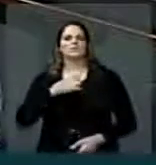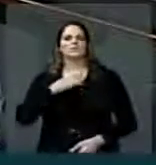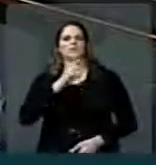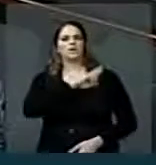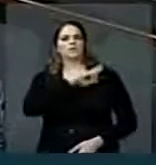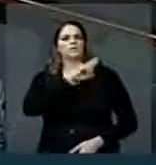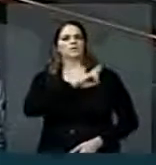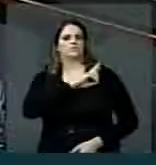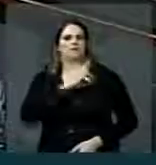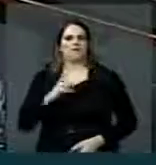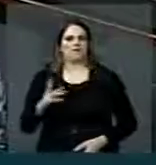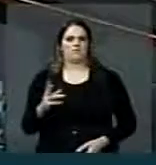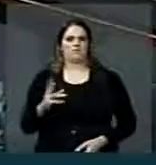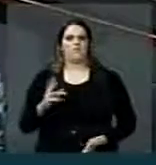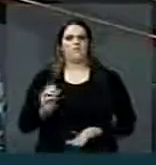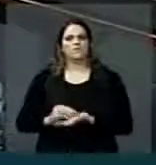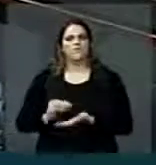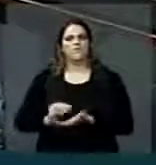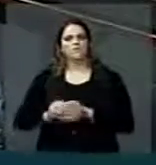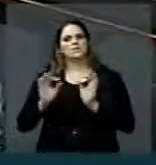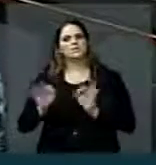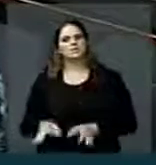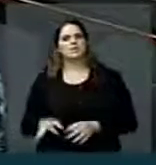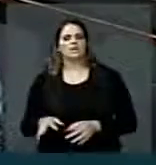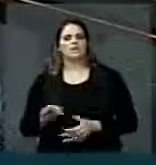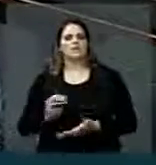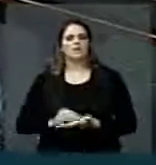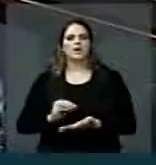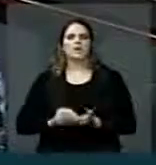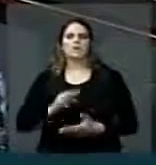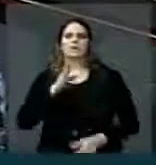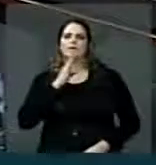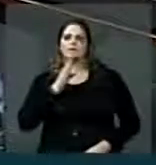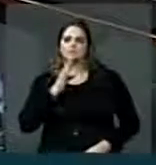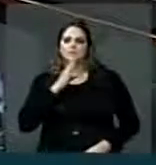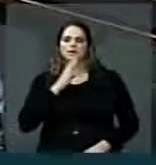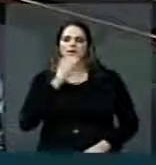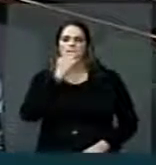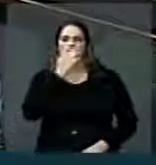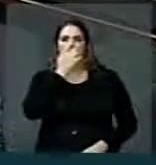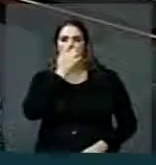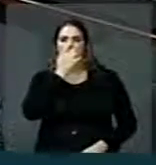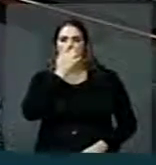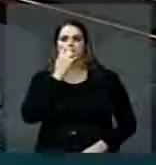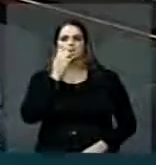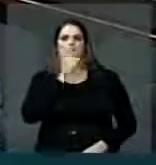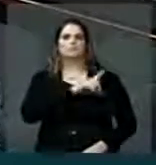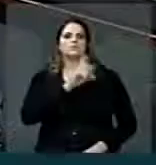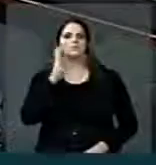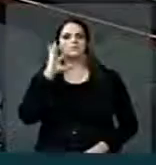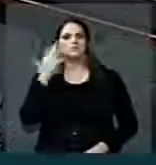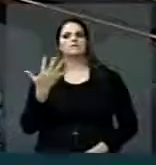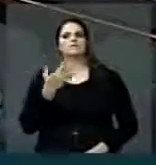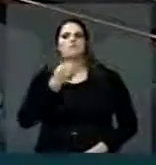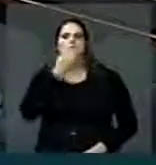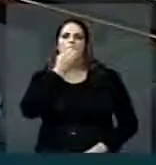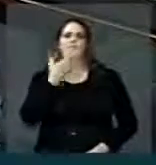ainda falta de certeza e de conhecimento para que a decisão seja a